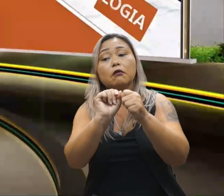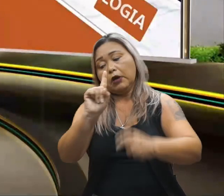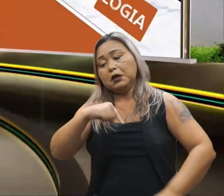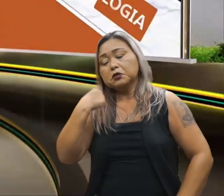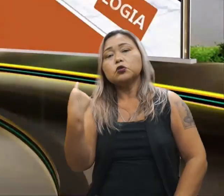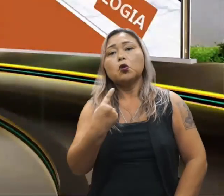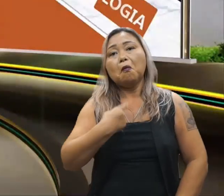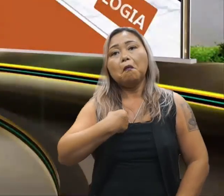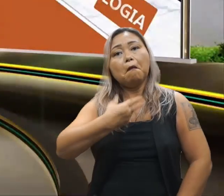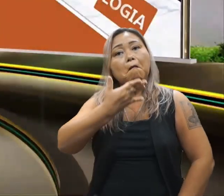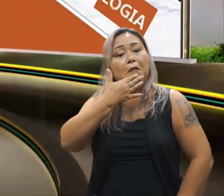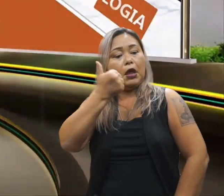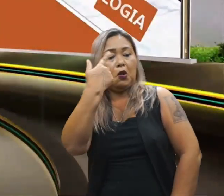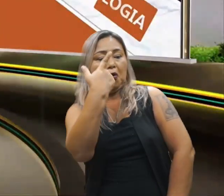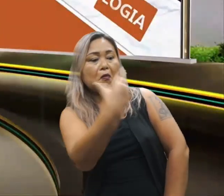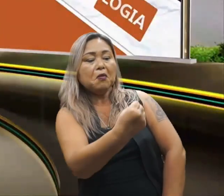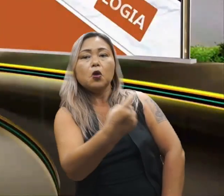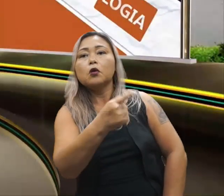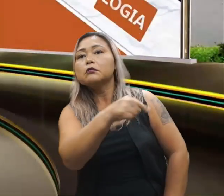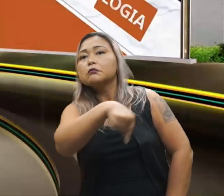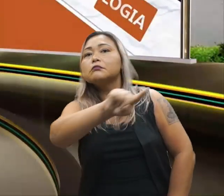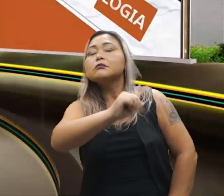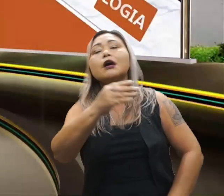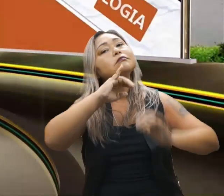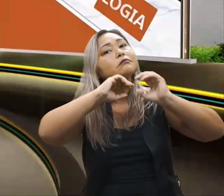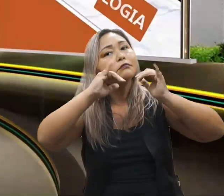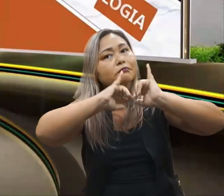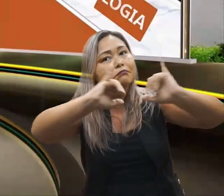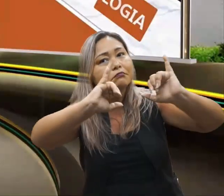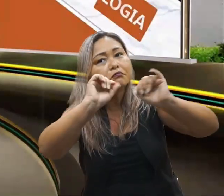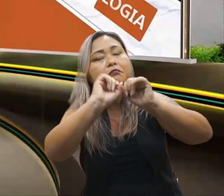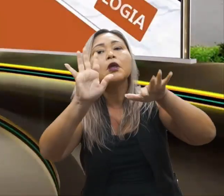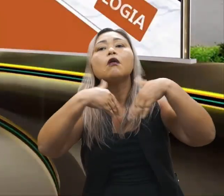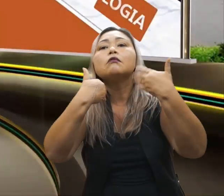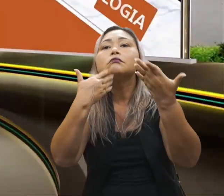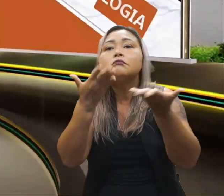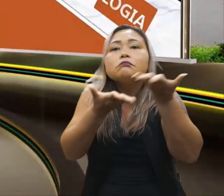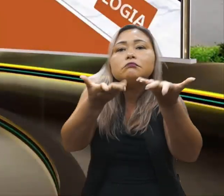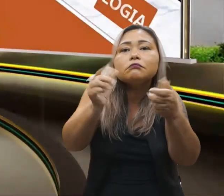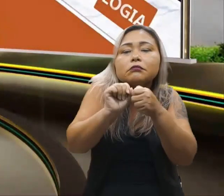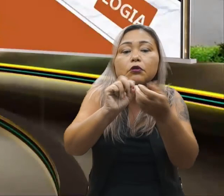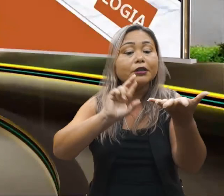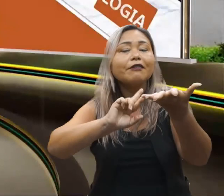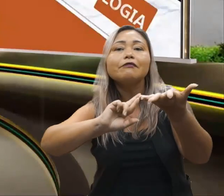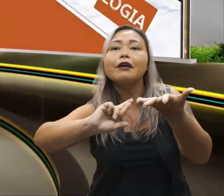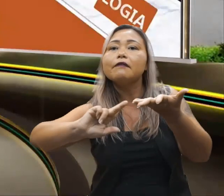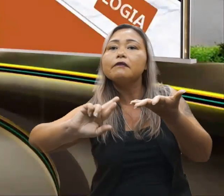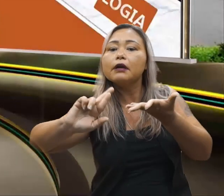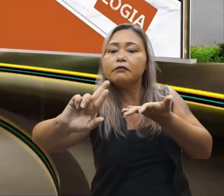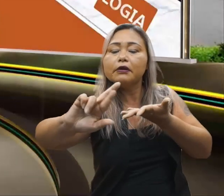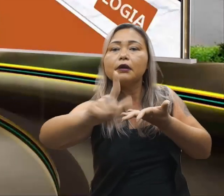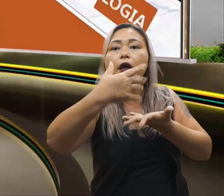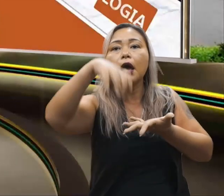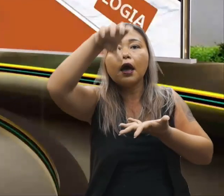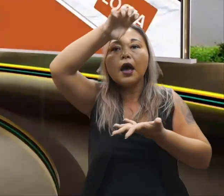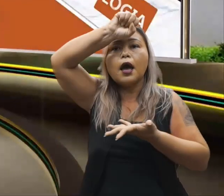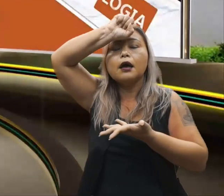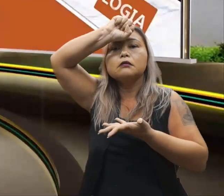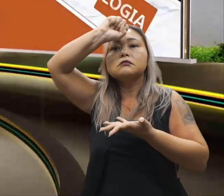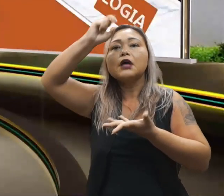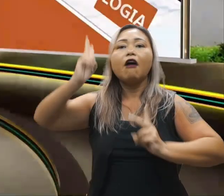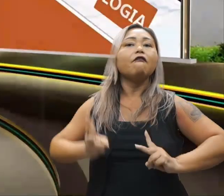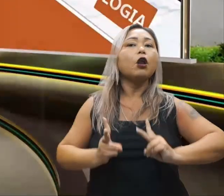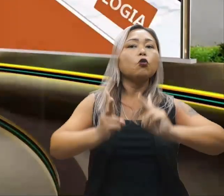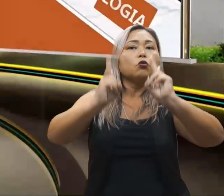nem pior que ninguém. Então, fica essa mensagem. Vamos lidar melhor com essas diferenças, aprender a nos valorizar